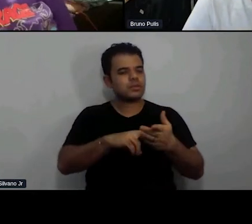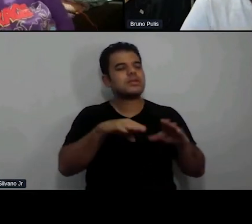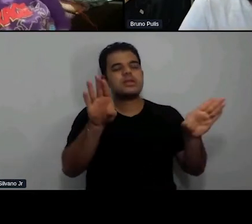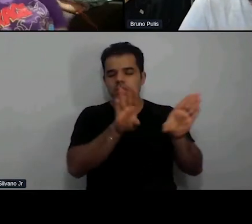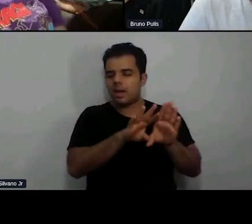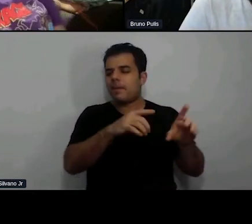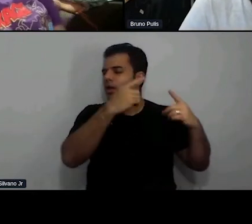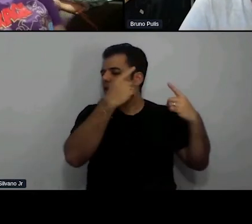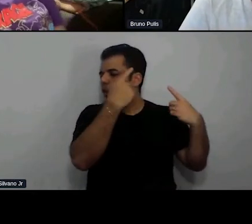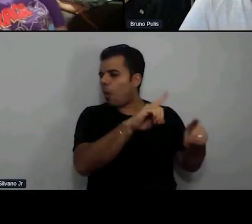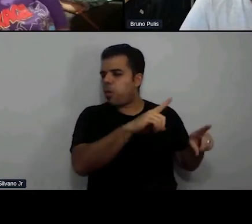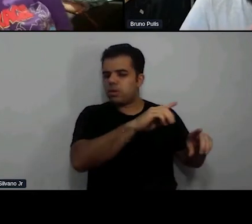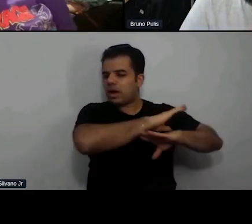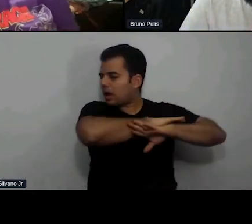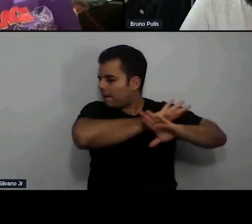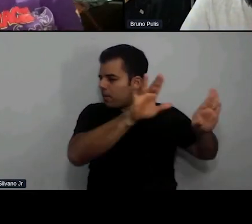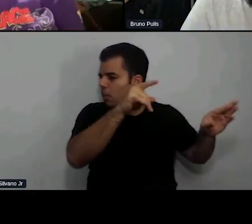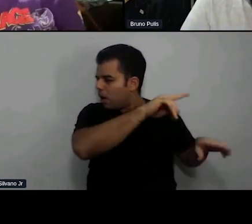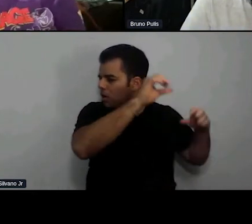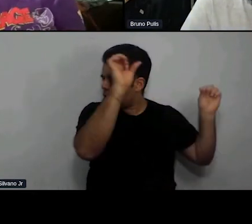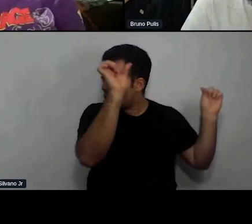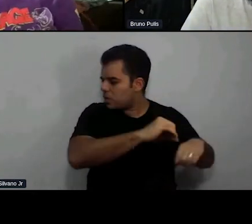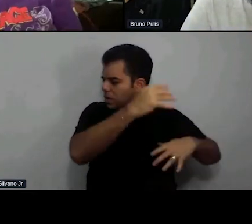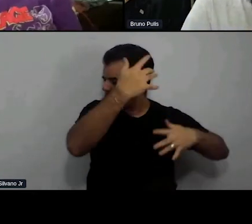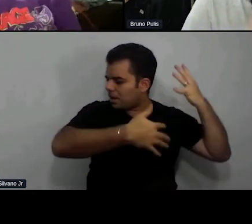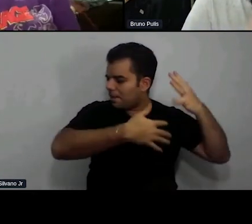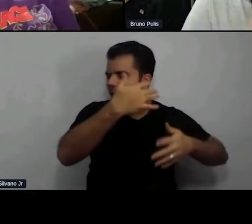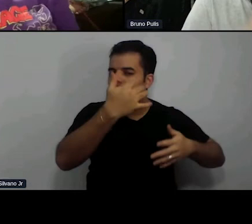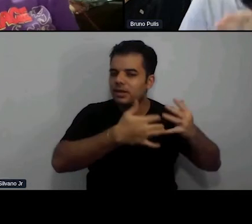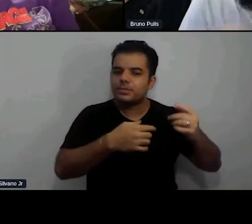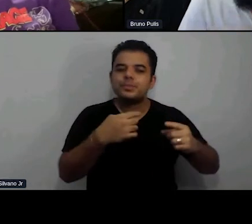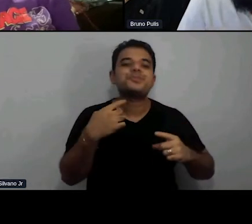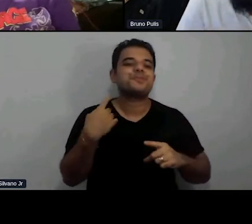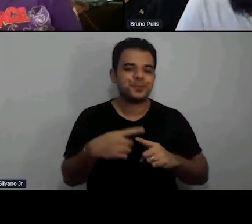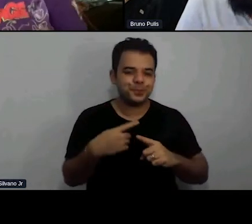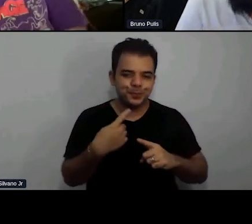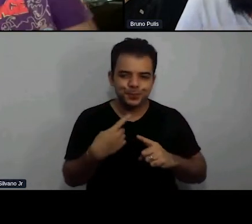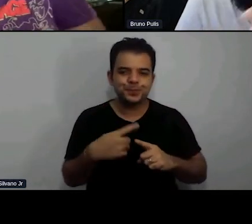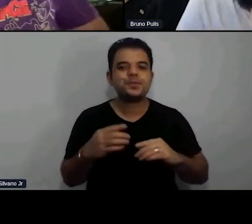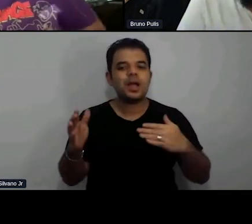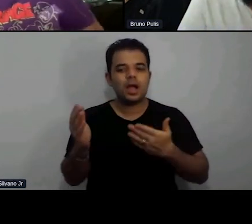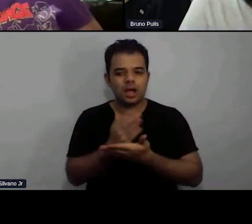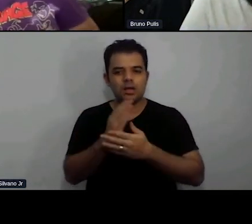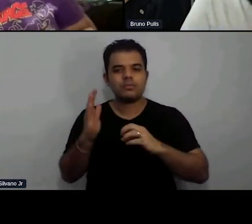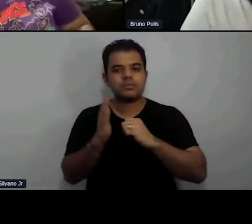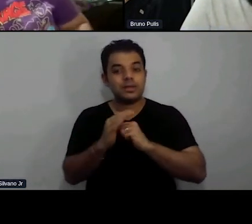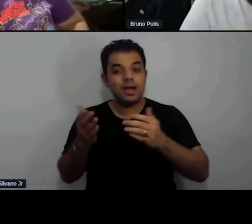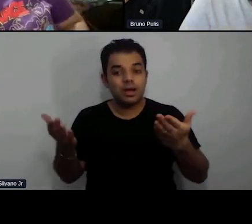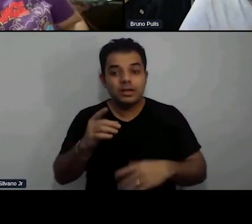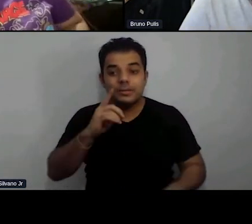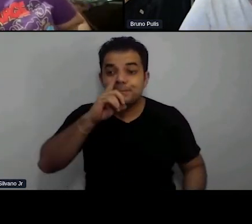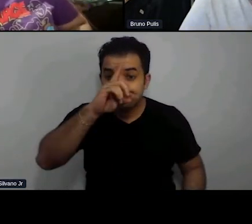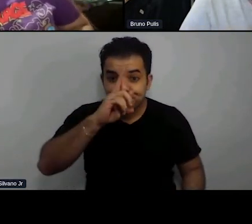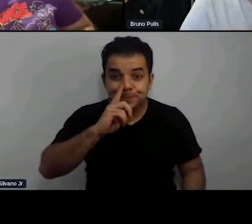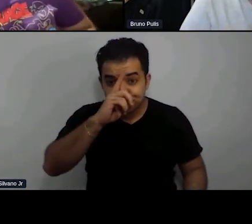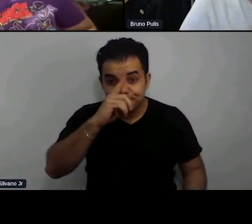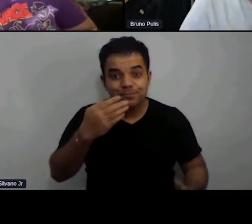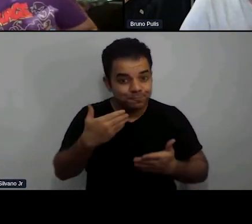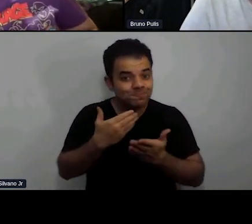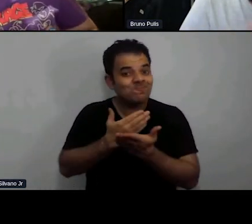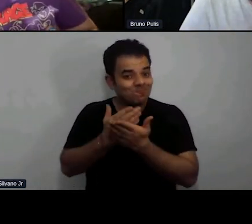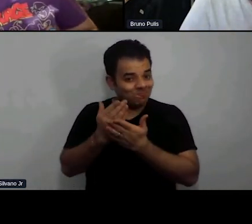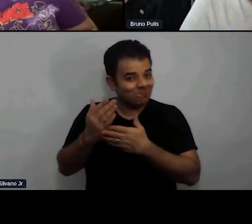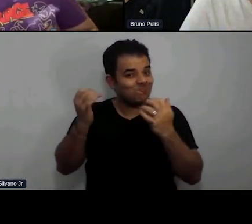link. Porque quais que são... E aí entra uma coisa que é muito perigosa, que a gente está falando aqui desde o